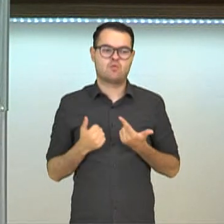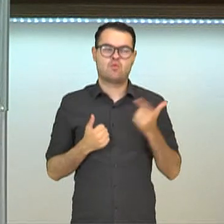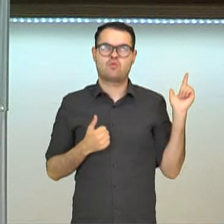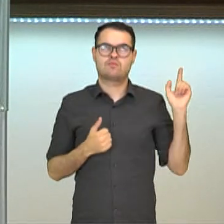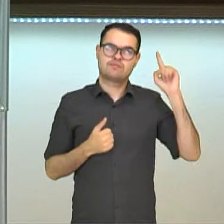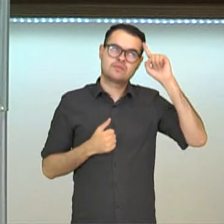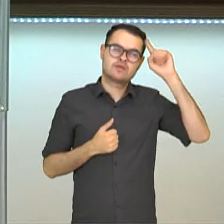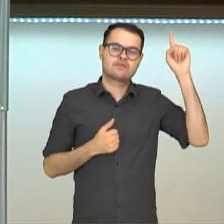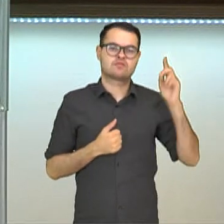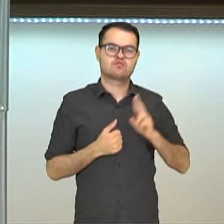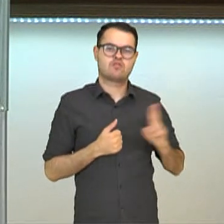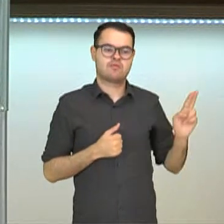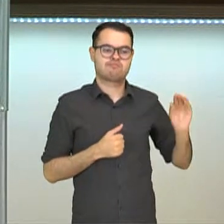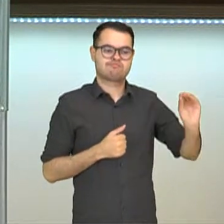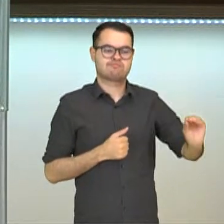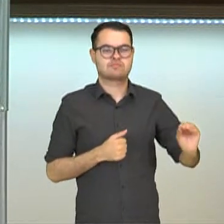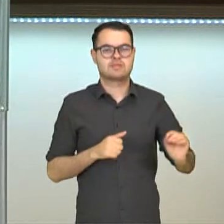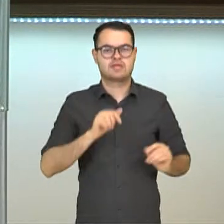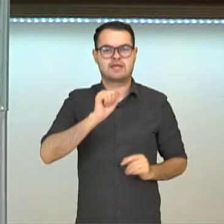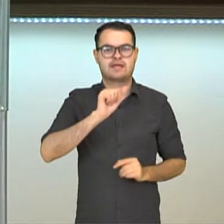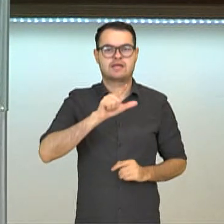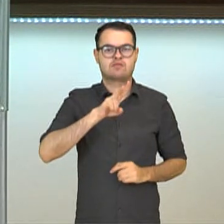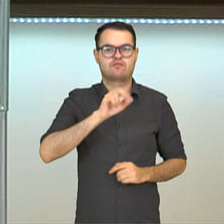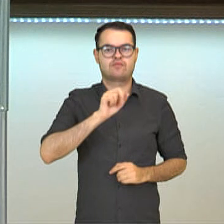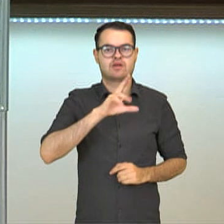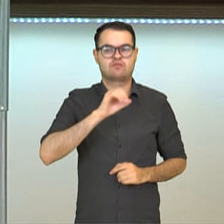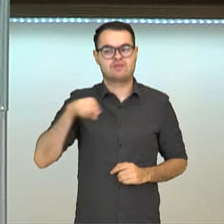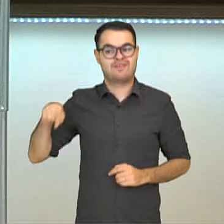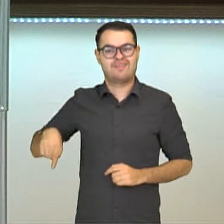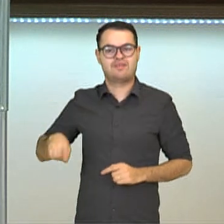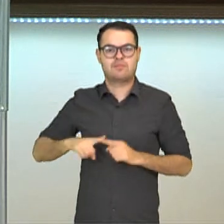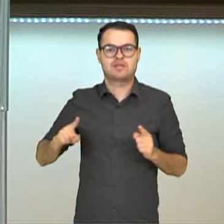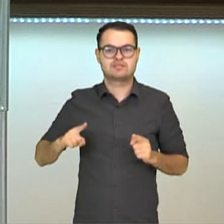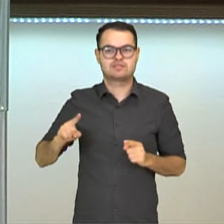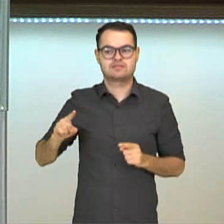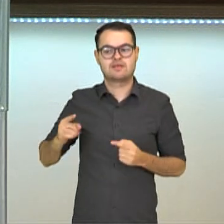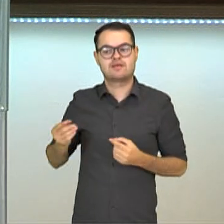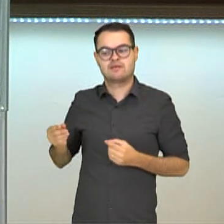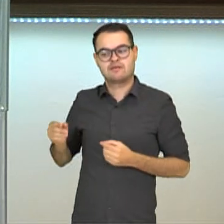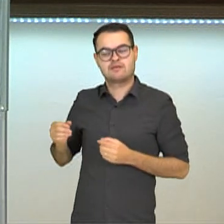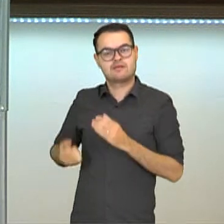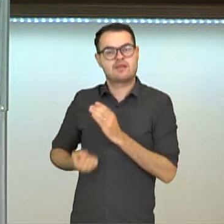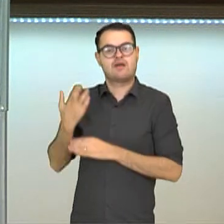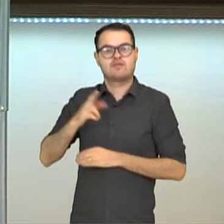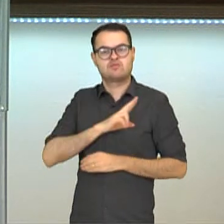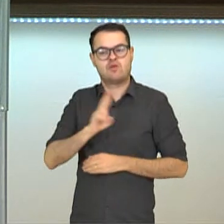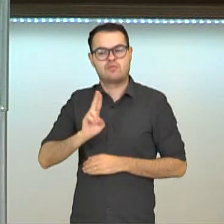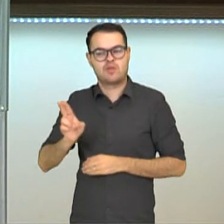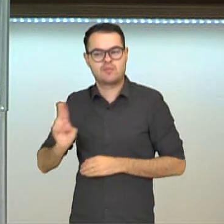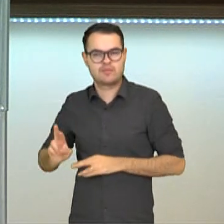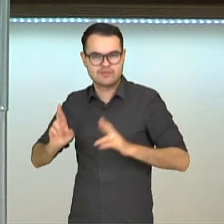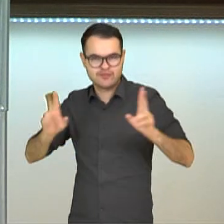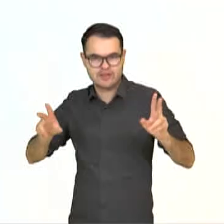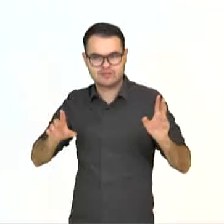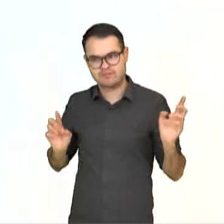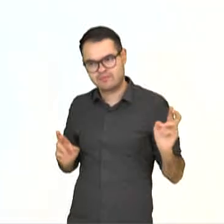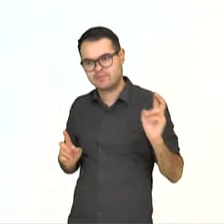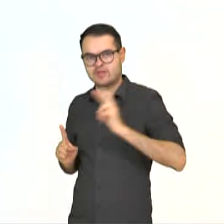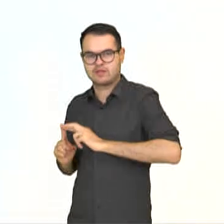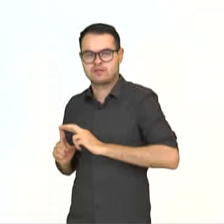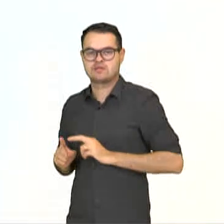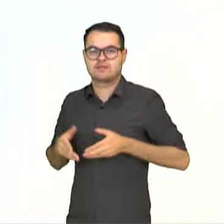lá no início, era ele mesmo, só que ele se dava outros nomes. Fernando Pessoa nasceu em Portugal, um